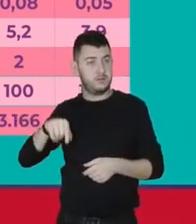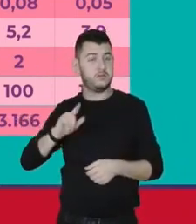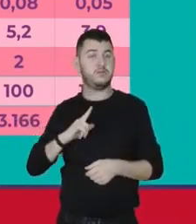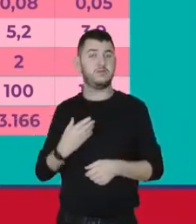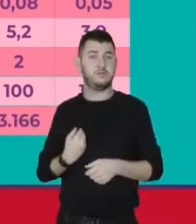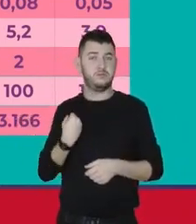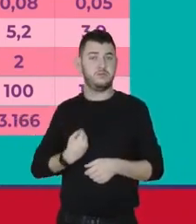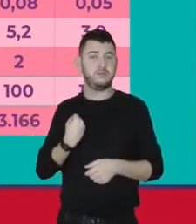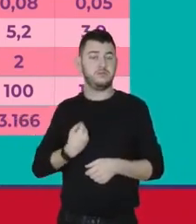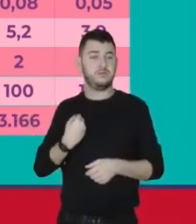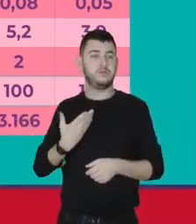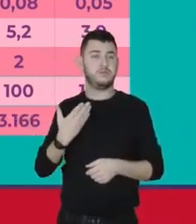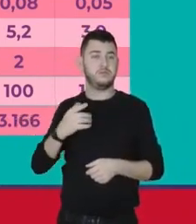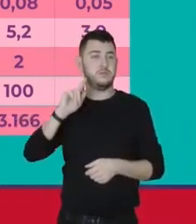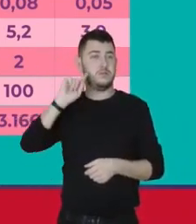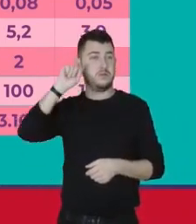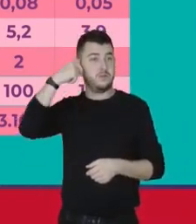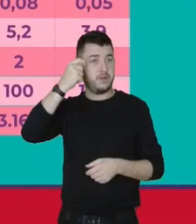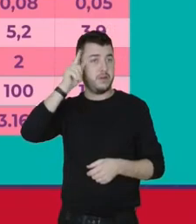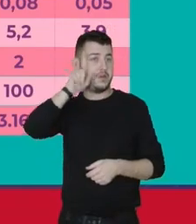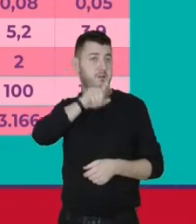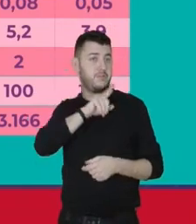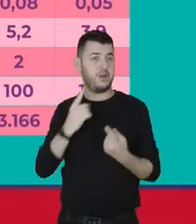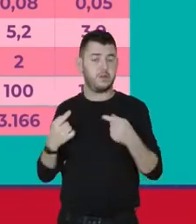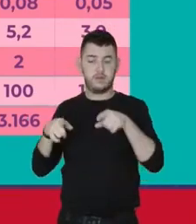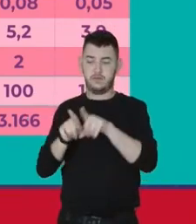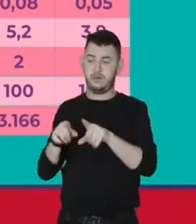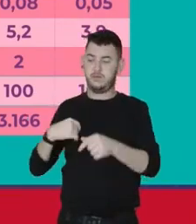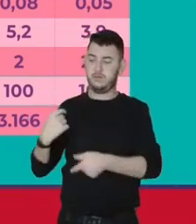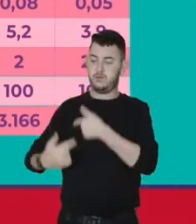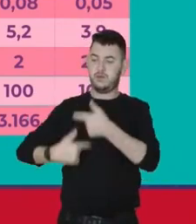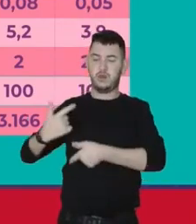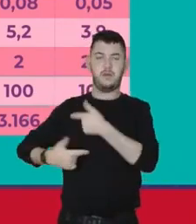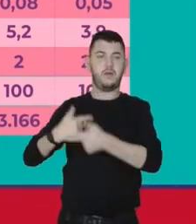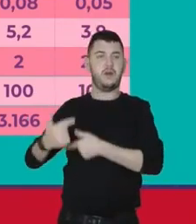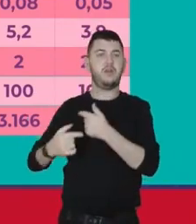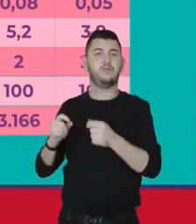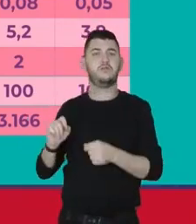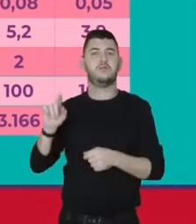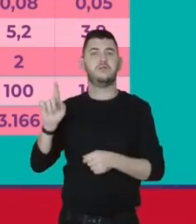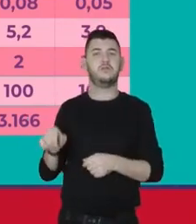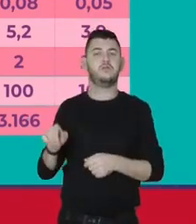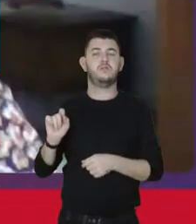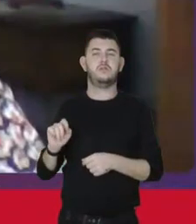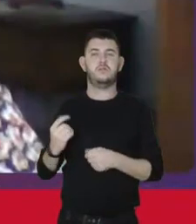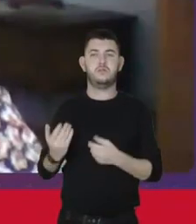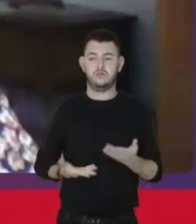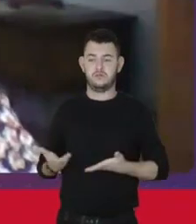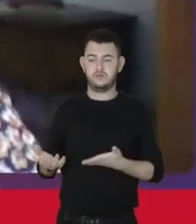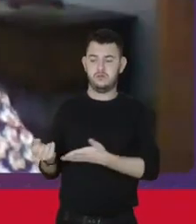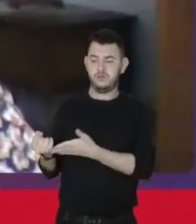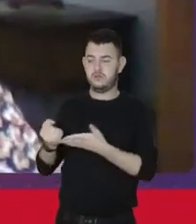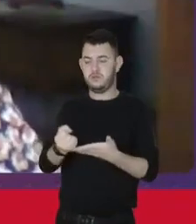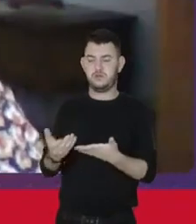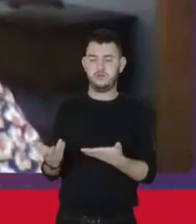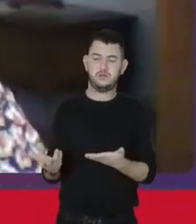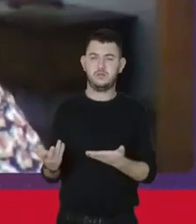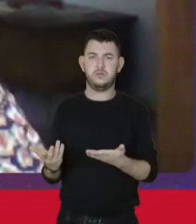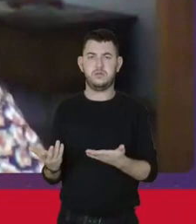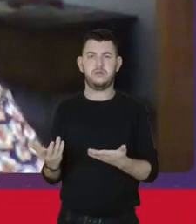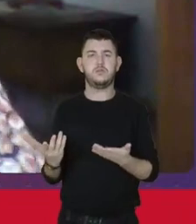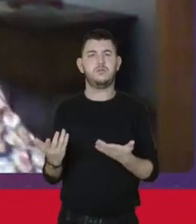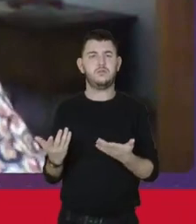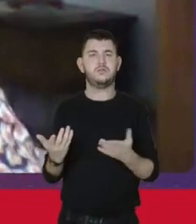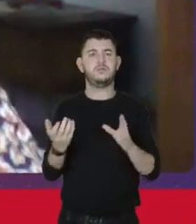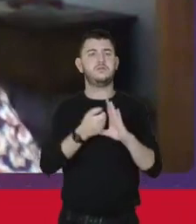que são as mulheres pardas e pretas, nos trabalhos de prestação de serviços. Isso é uma